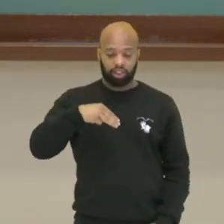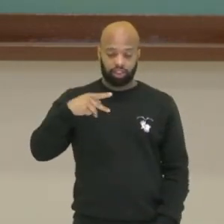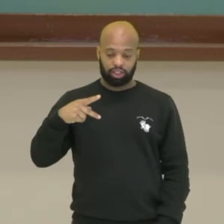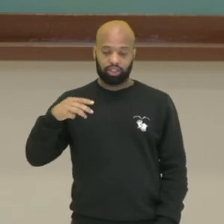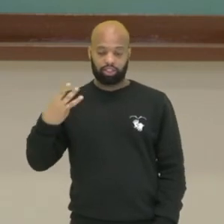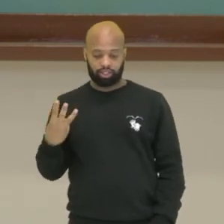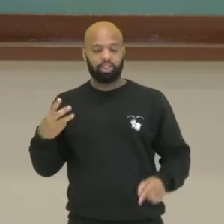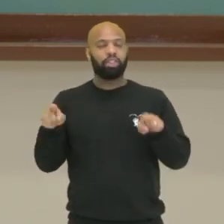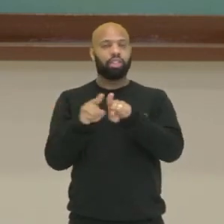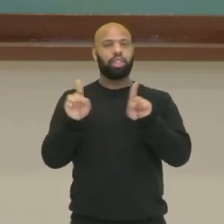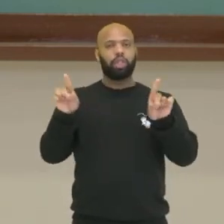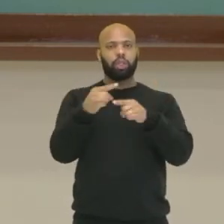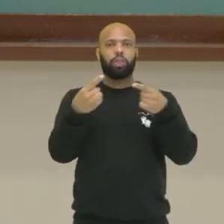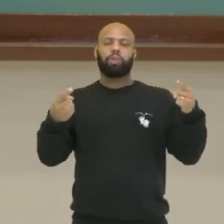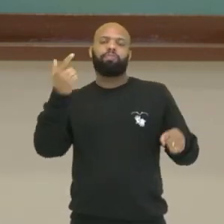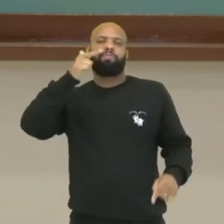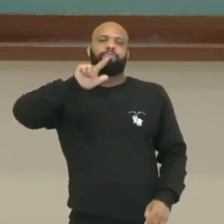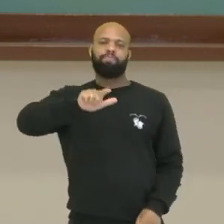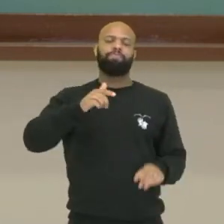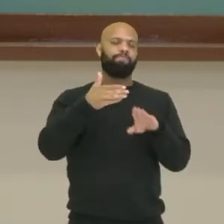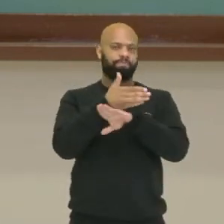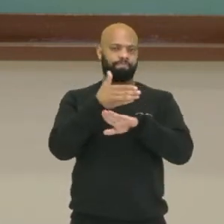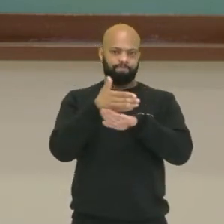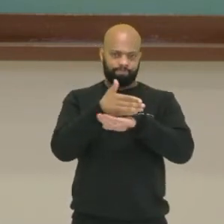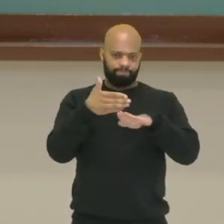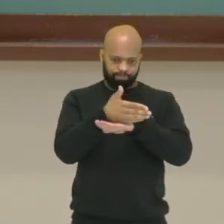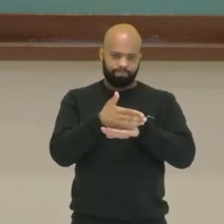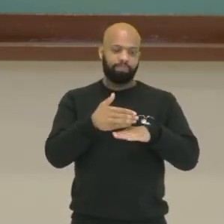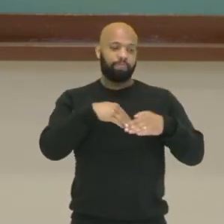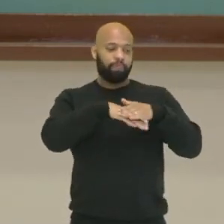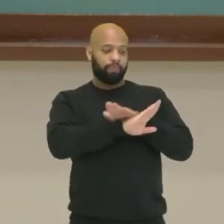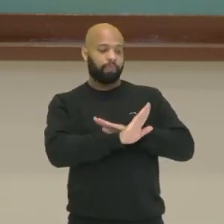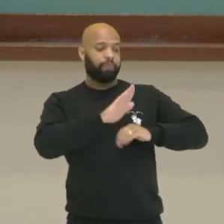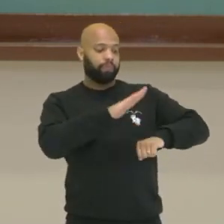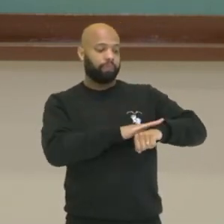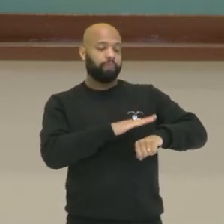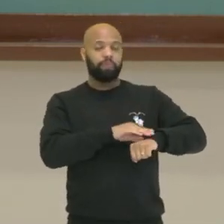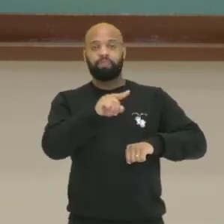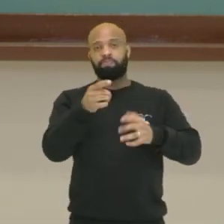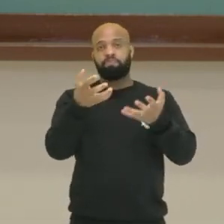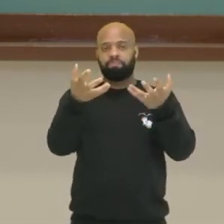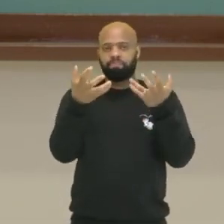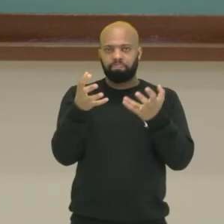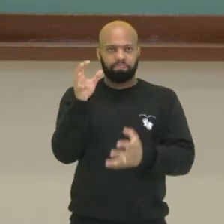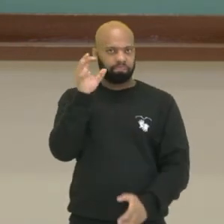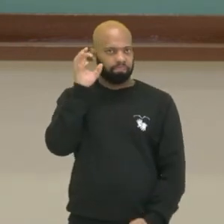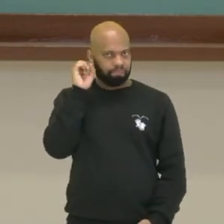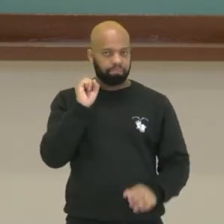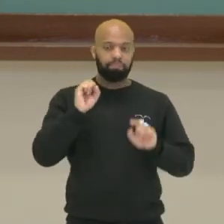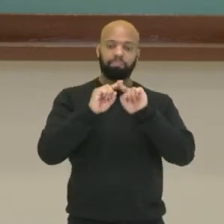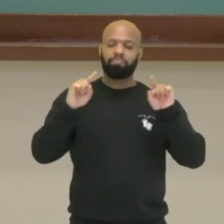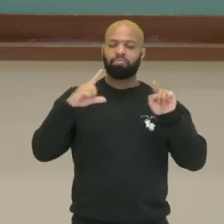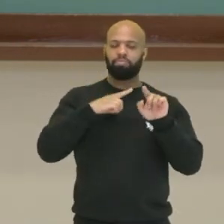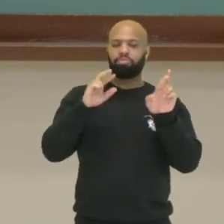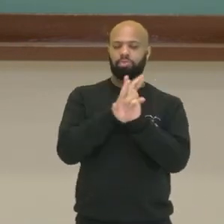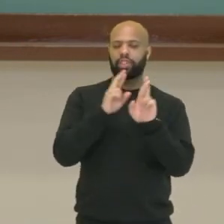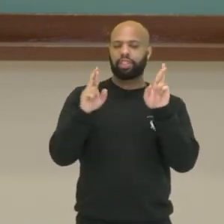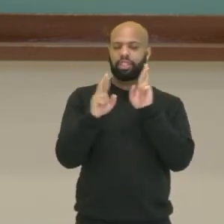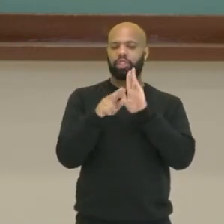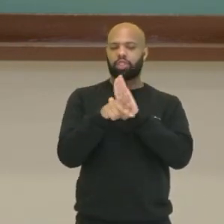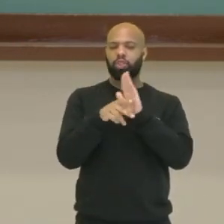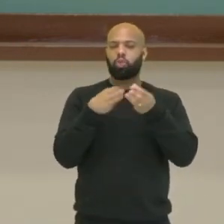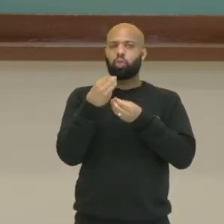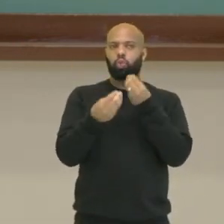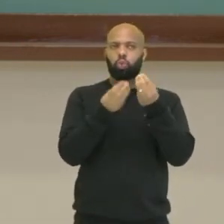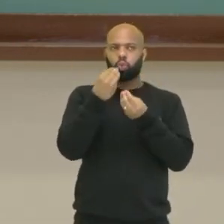a música chegar na sua casa e você deixar lá guardadinho para ouvir a hora em que você quisesse. E com relação à